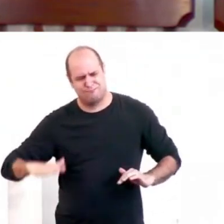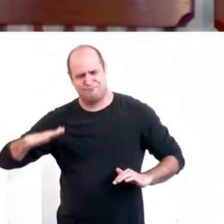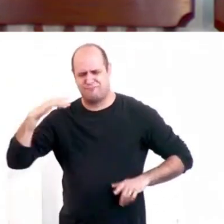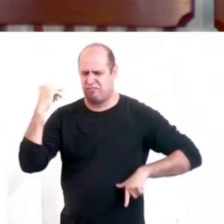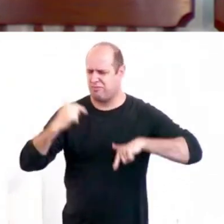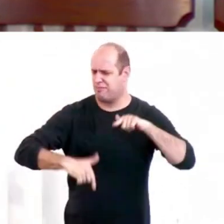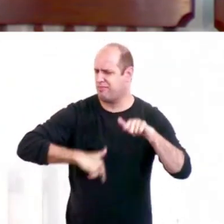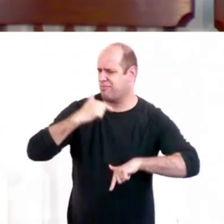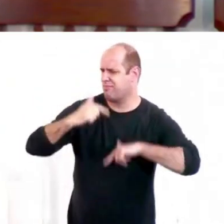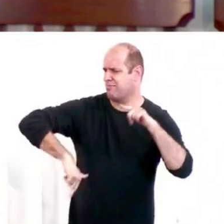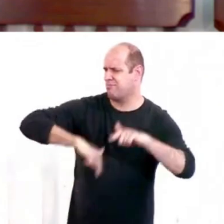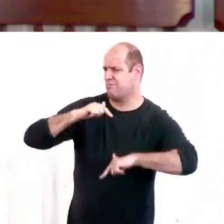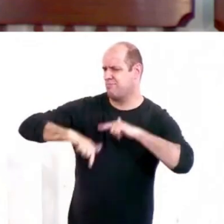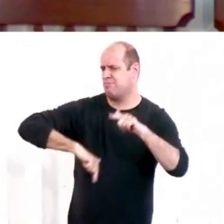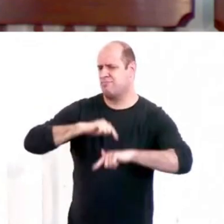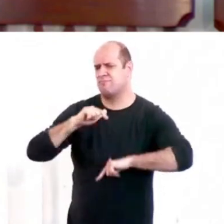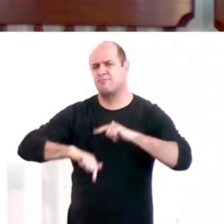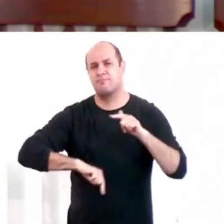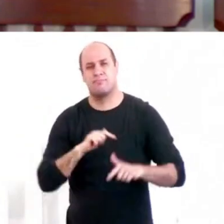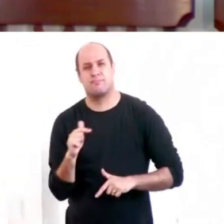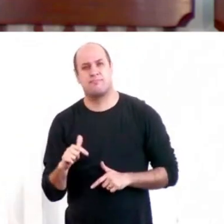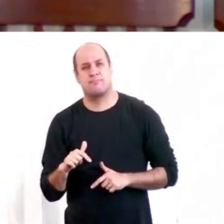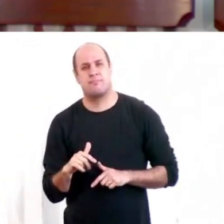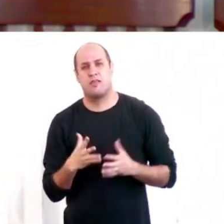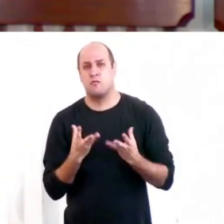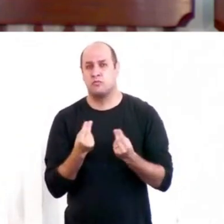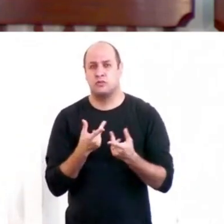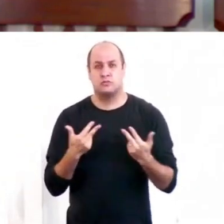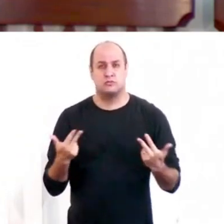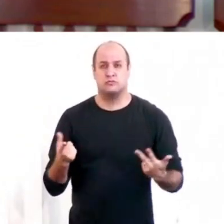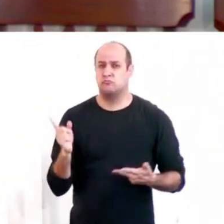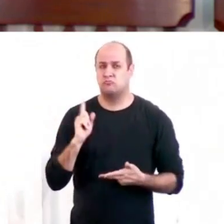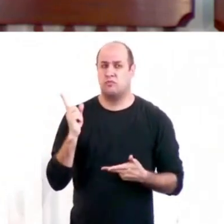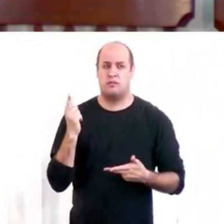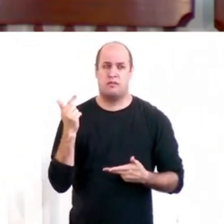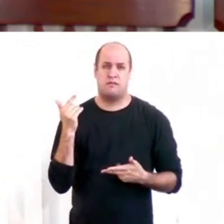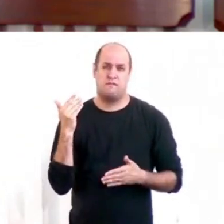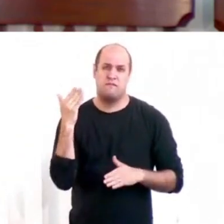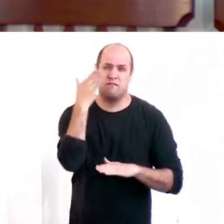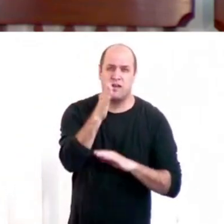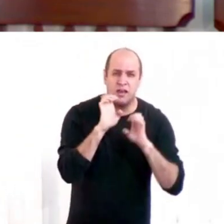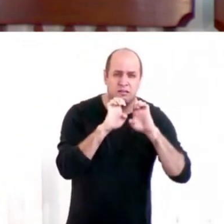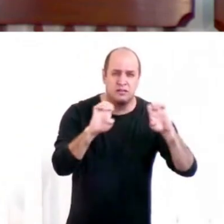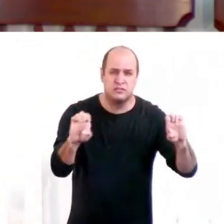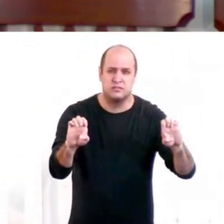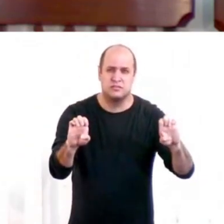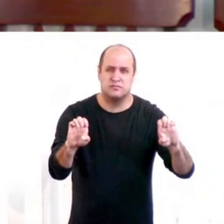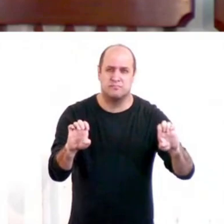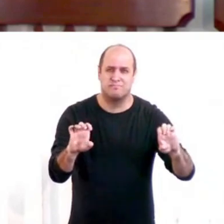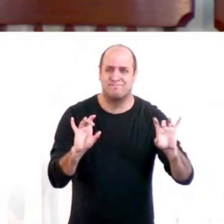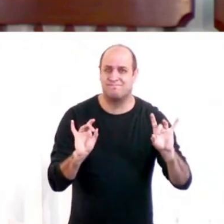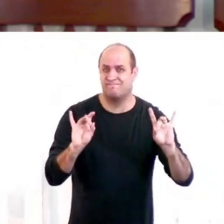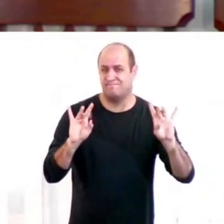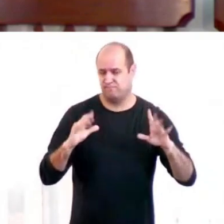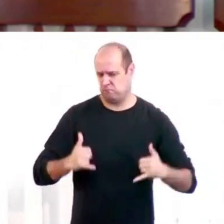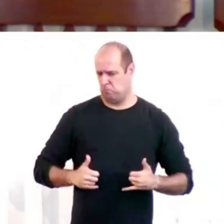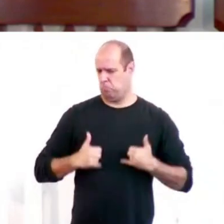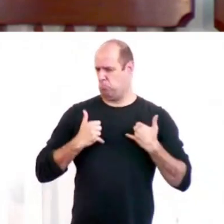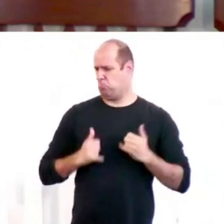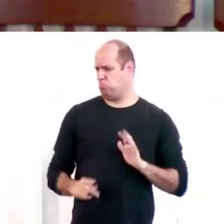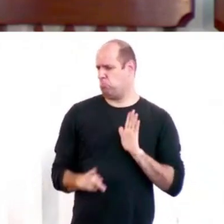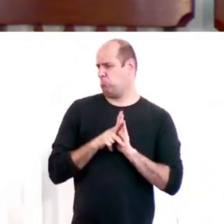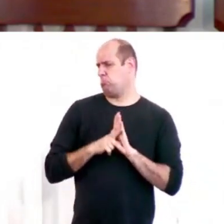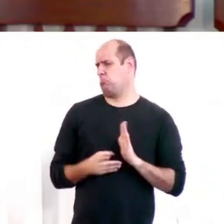atividades não foram para alcançar o perdido, foram para o nosso prazer, foi